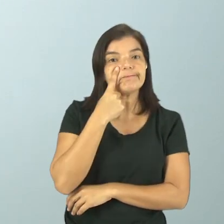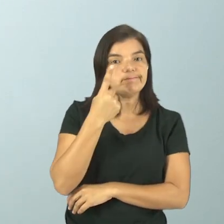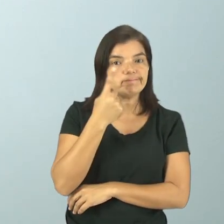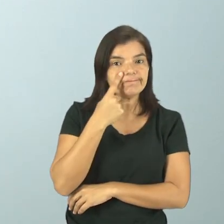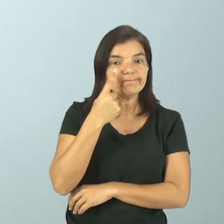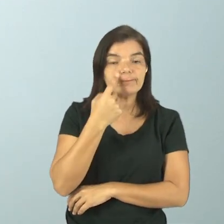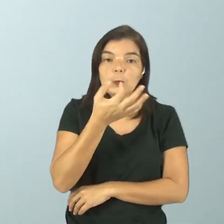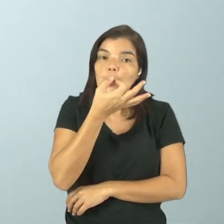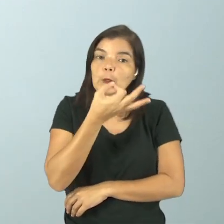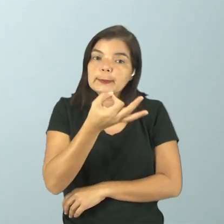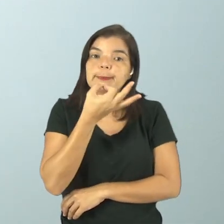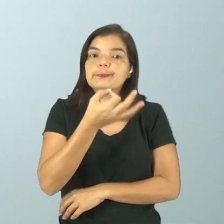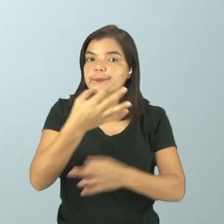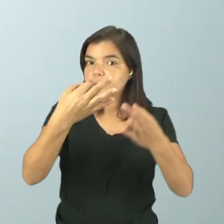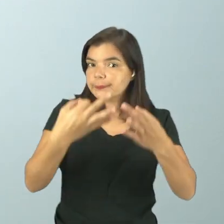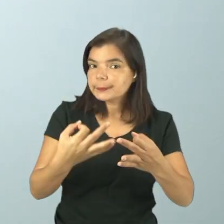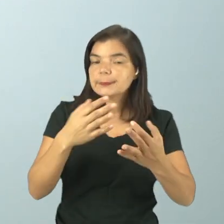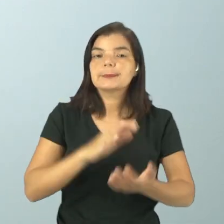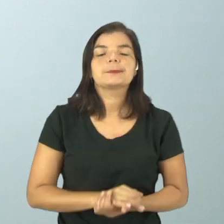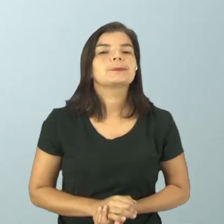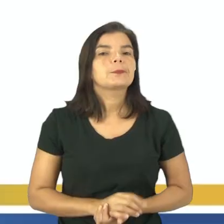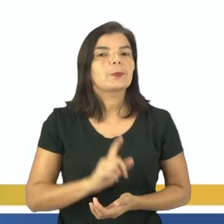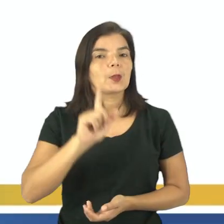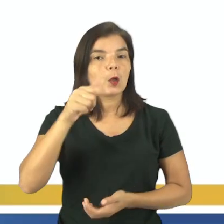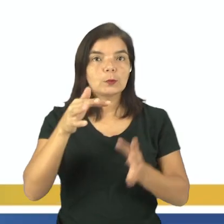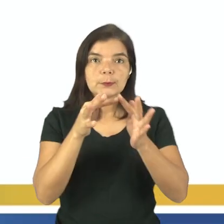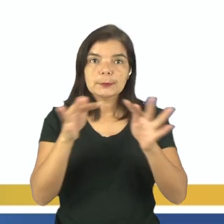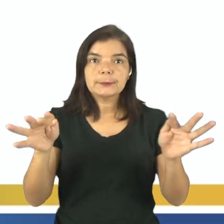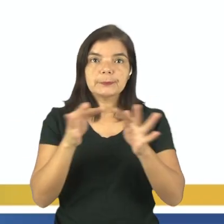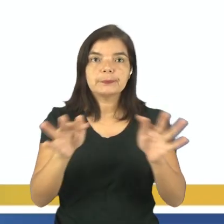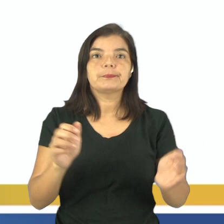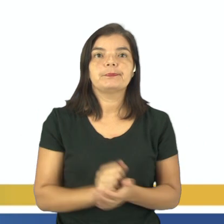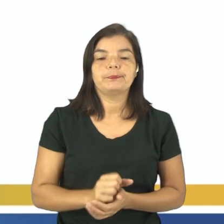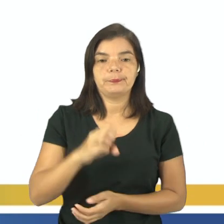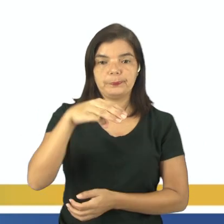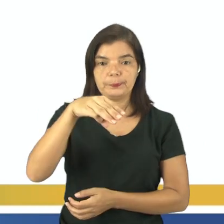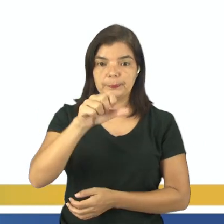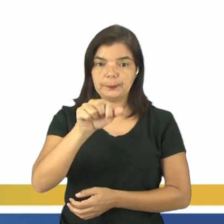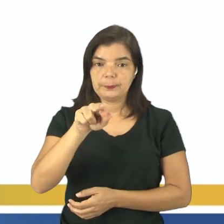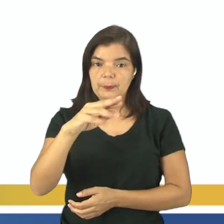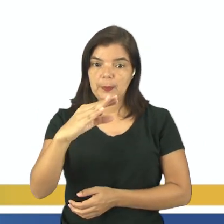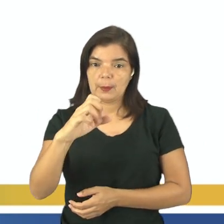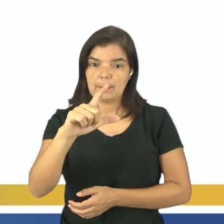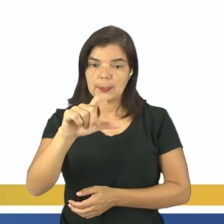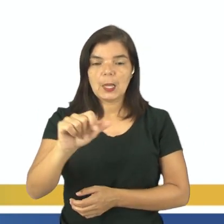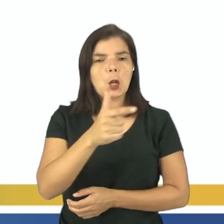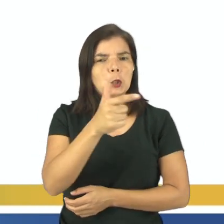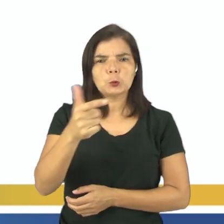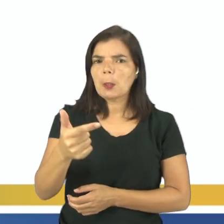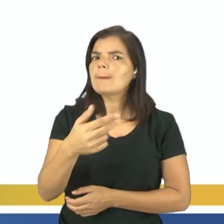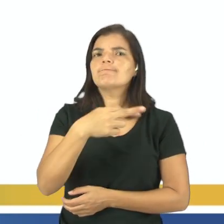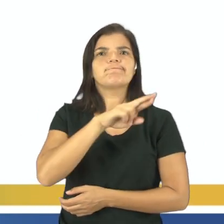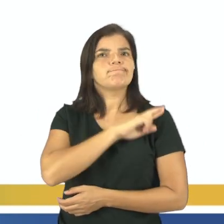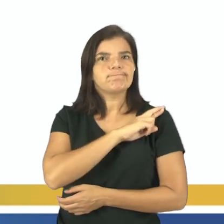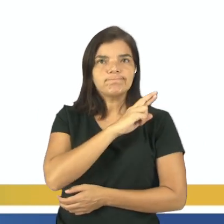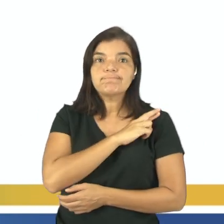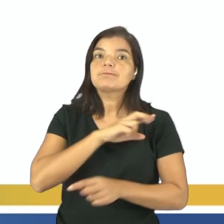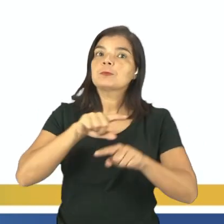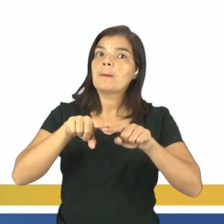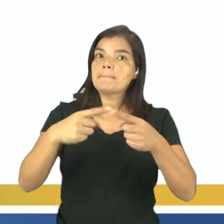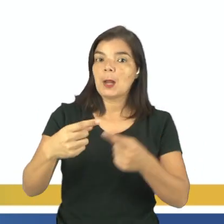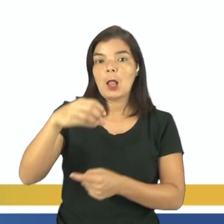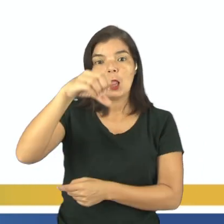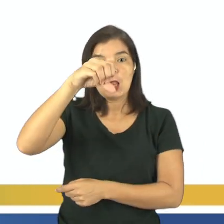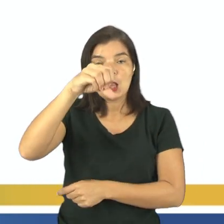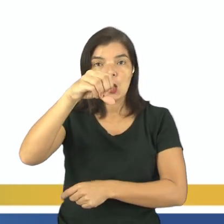uma opinião, certo? A outra frase diz assim, Marcelo não tem muita responsabilidade, porém, são